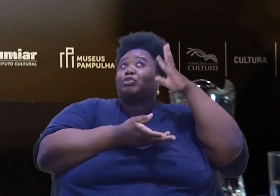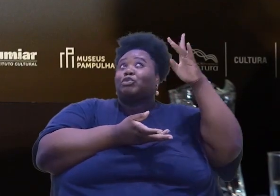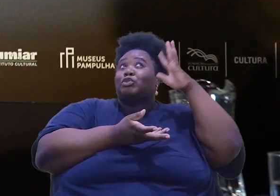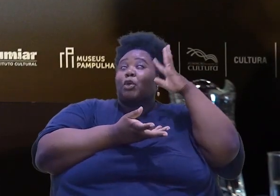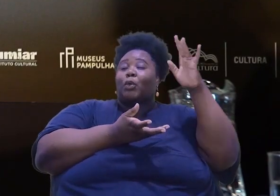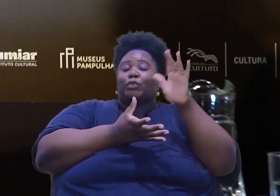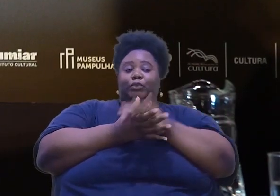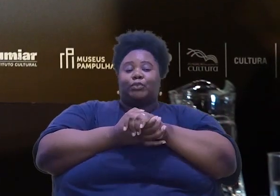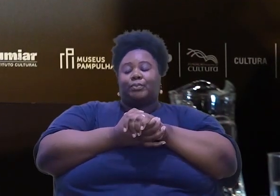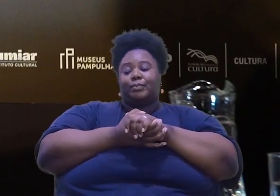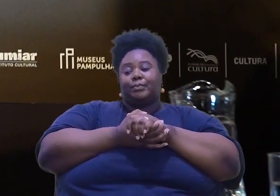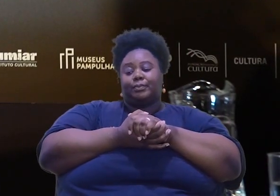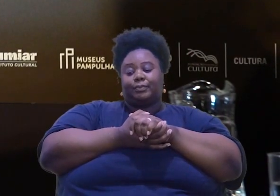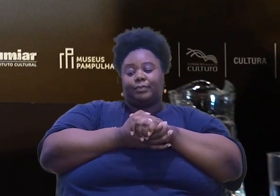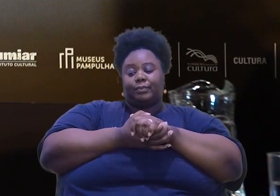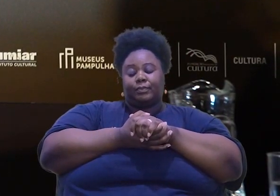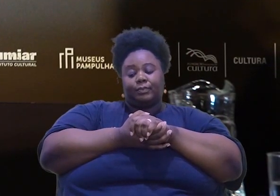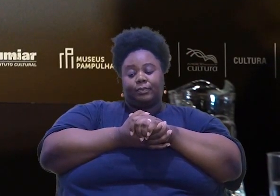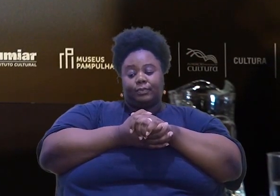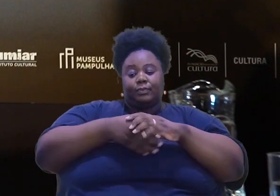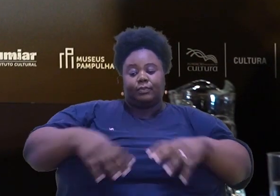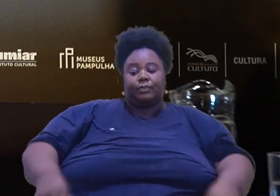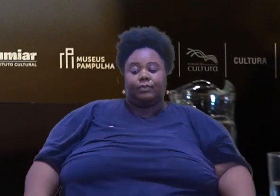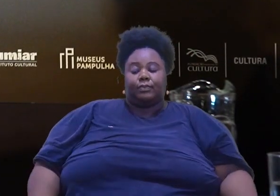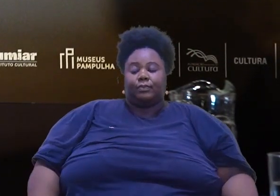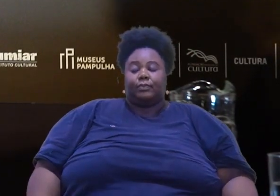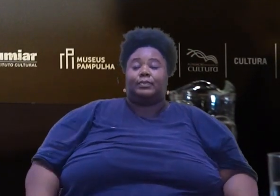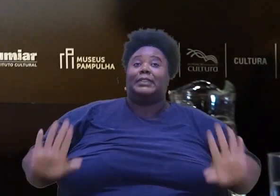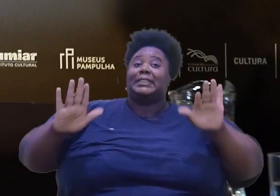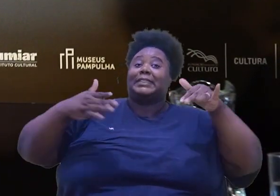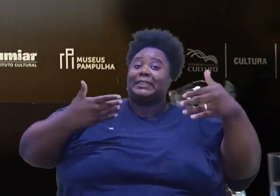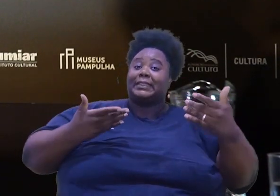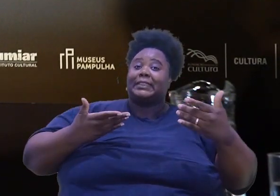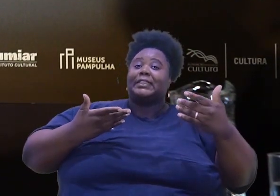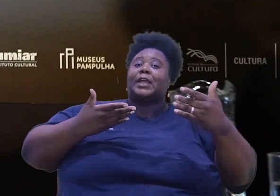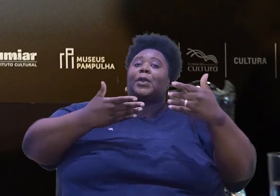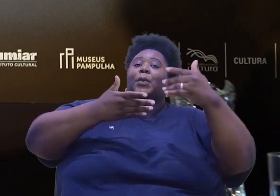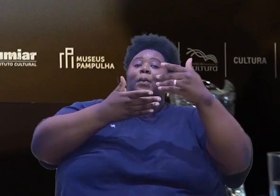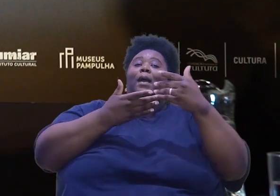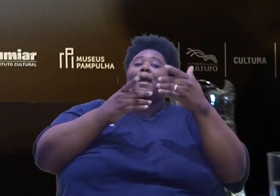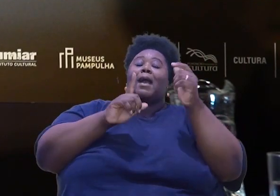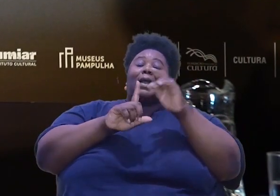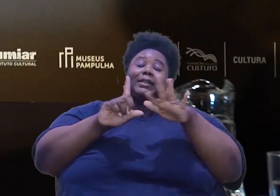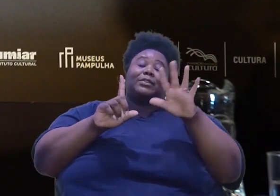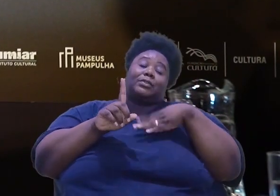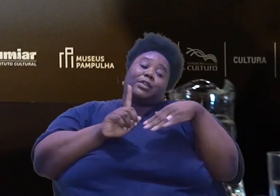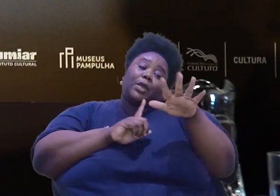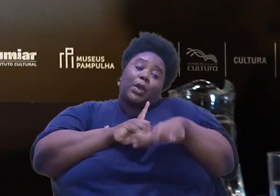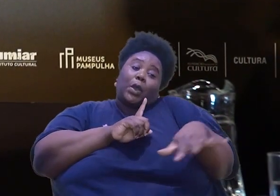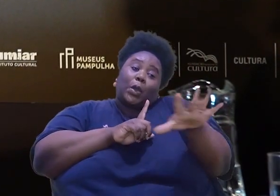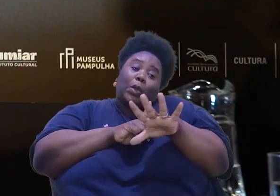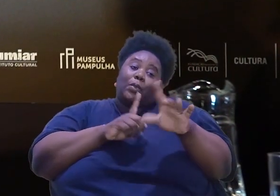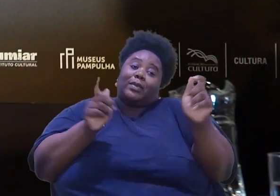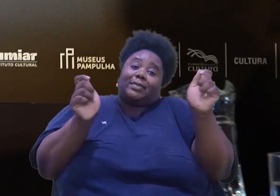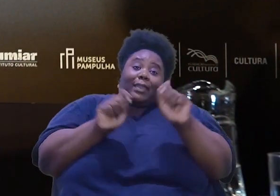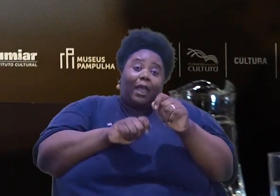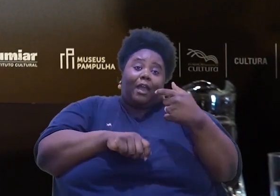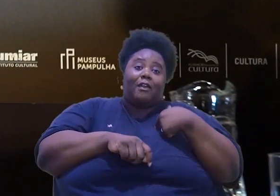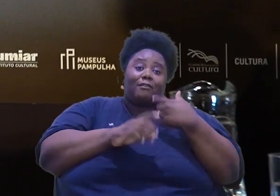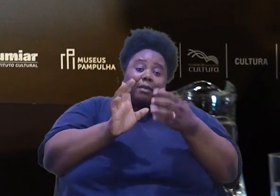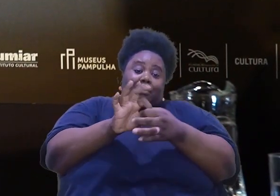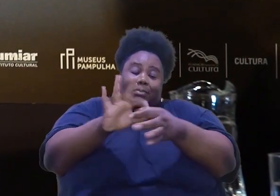sonhos. E a literatura é o espaço, né? que me